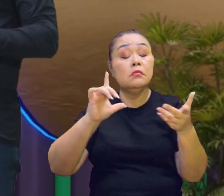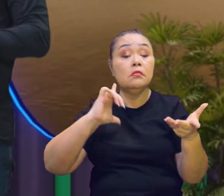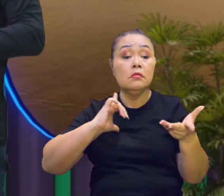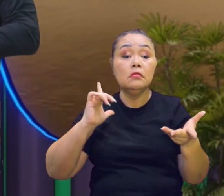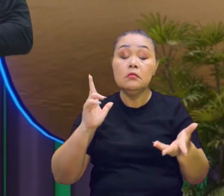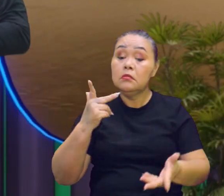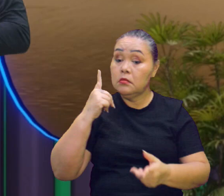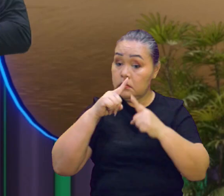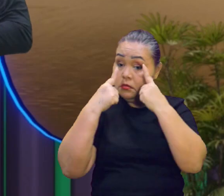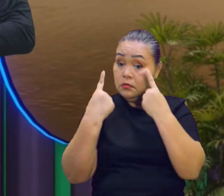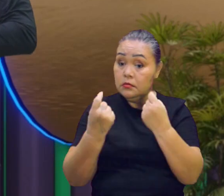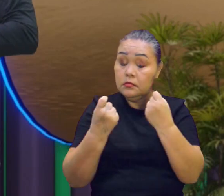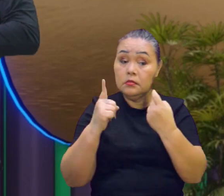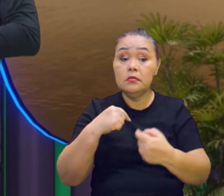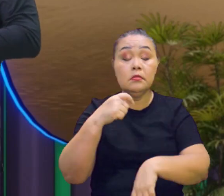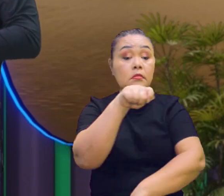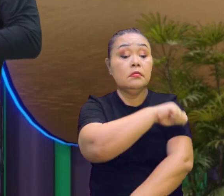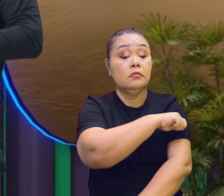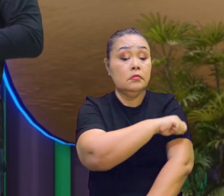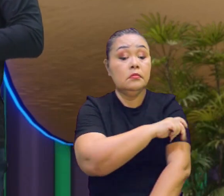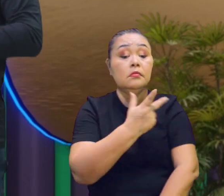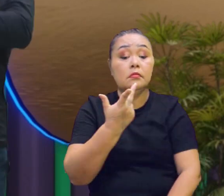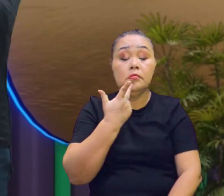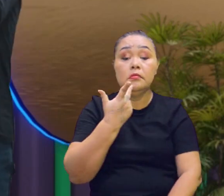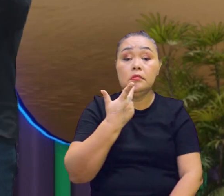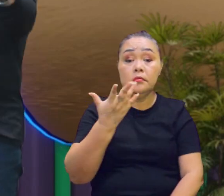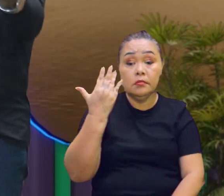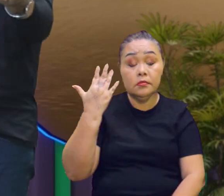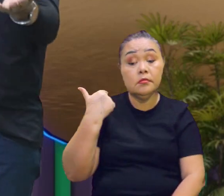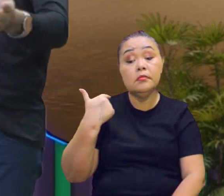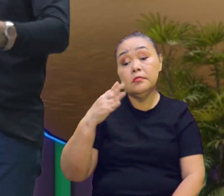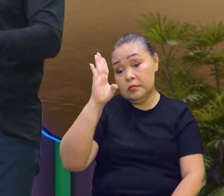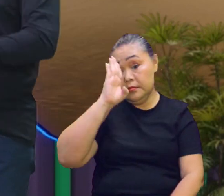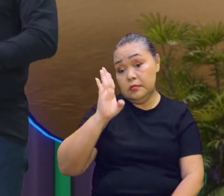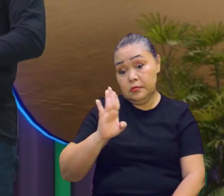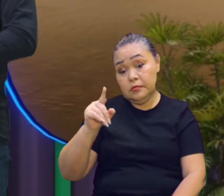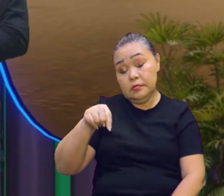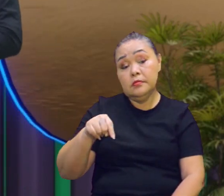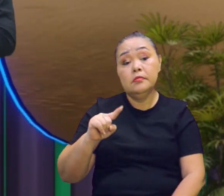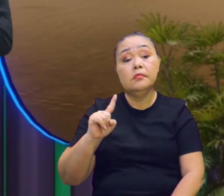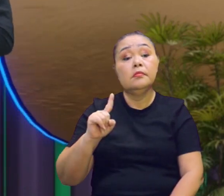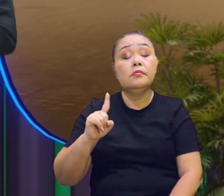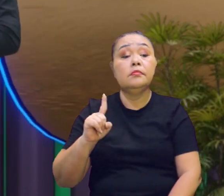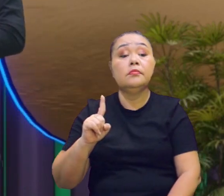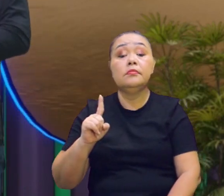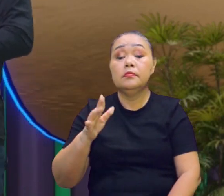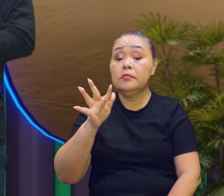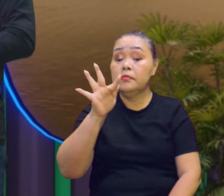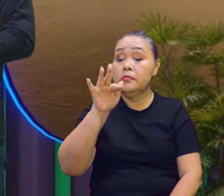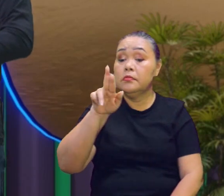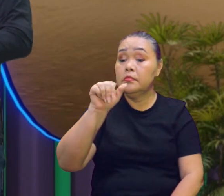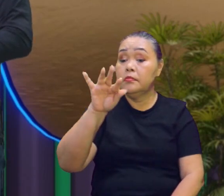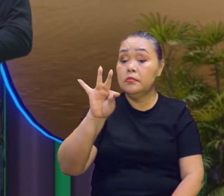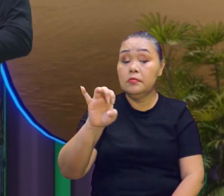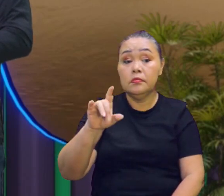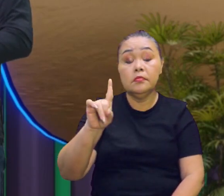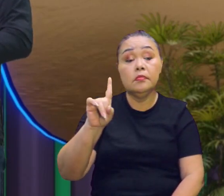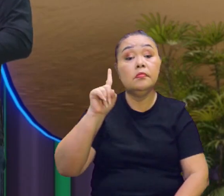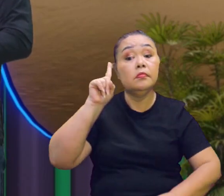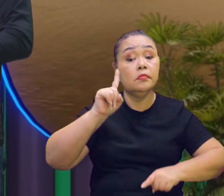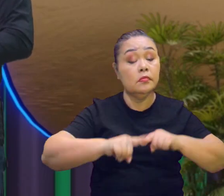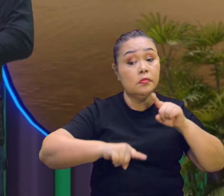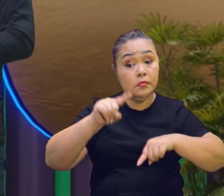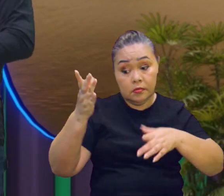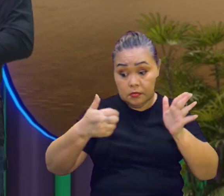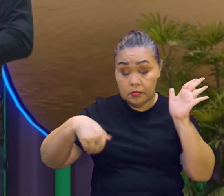interessante porque, para o nosso aluno entender, a gente já até conversou isso. Estamos falando do custo Brasil. Né? O custo de um frete, você tem, aliás, para um produto